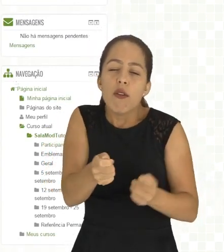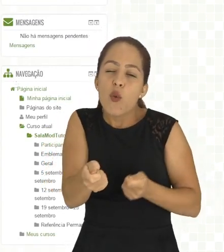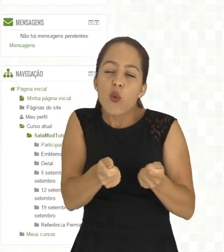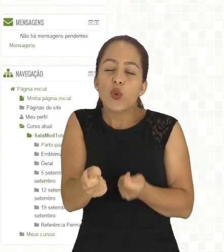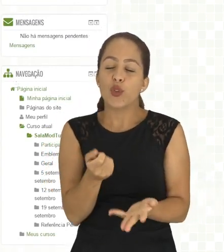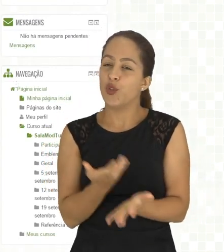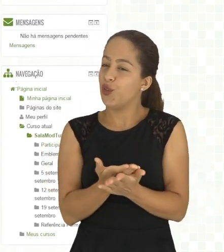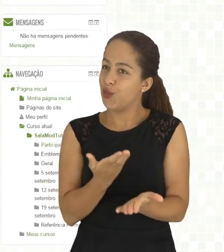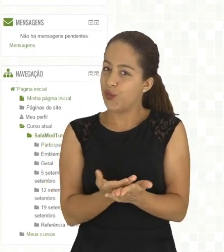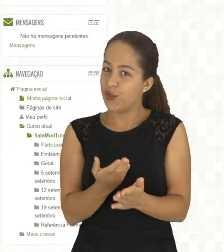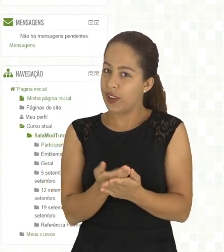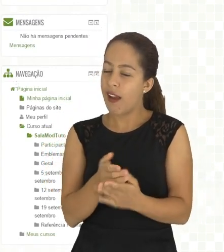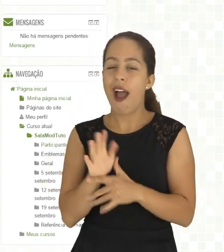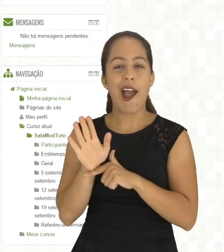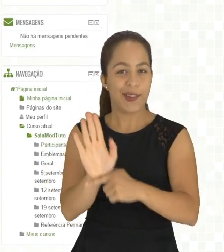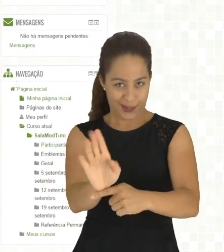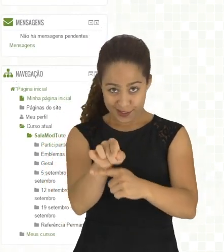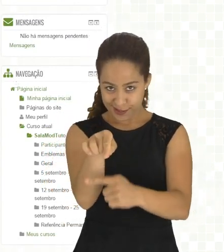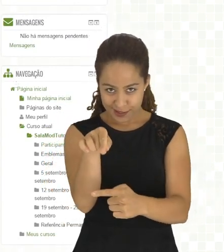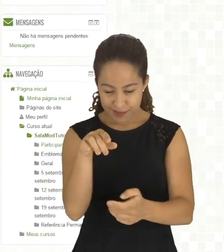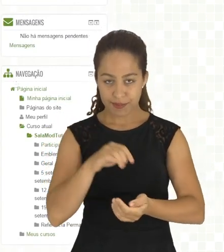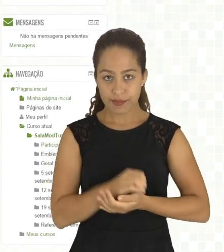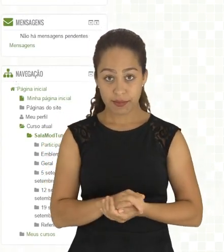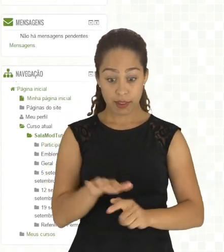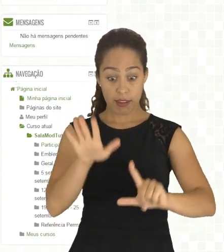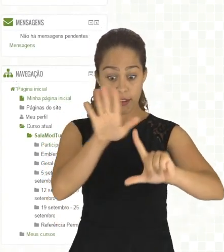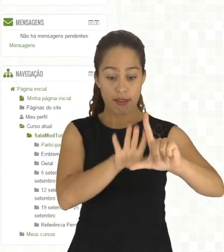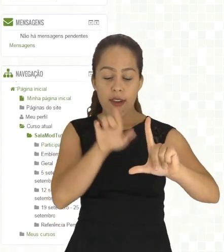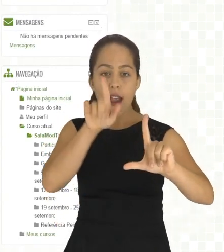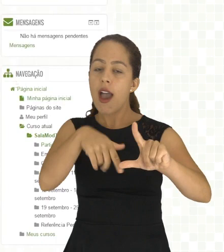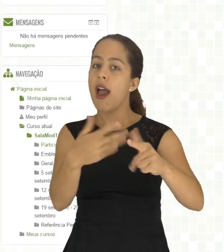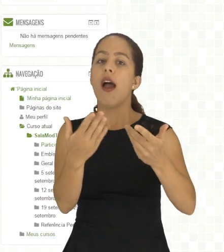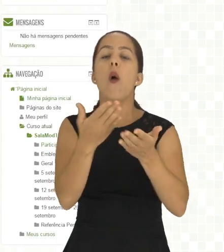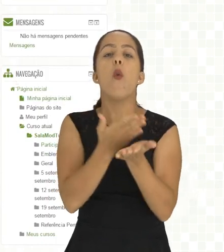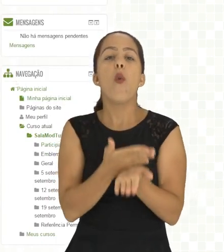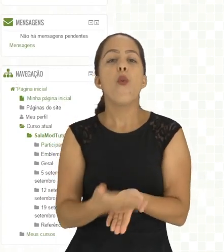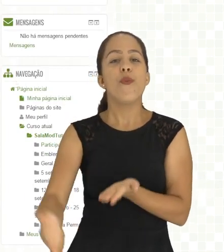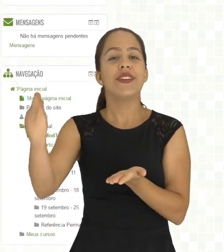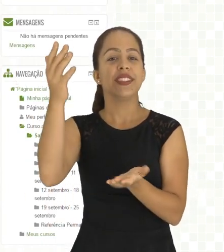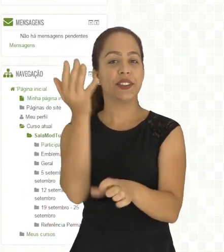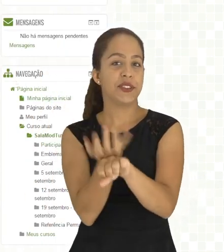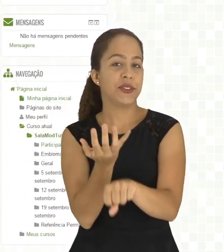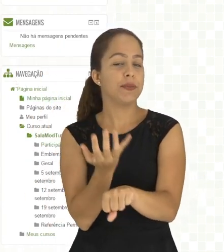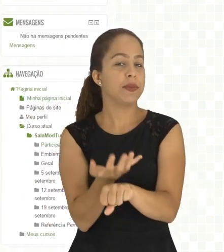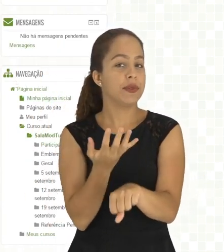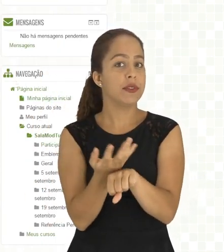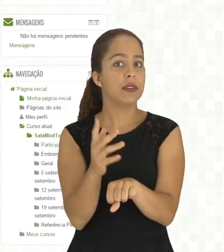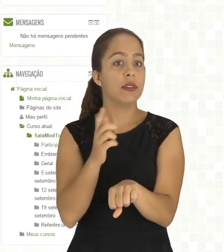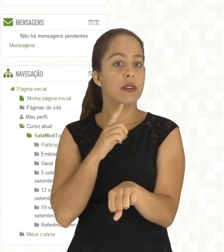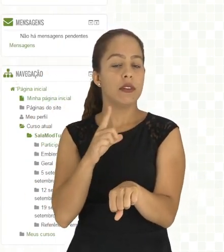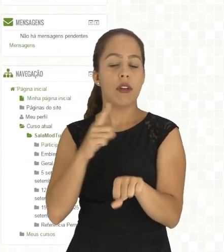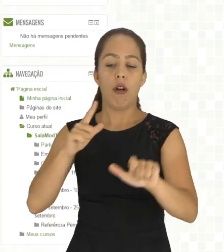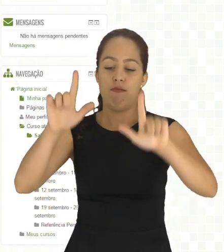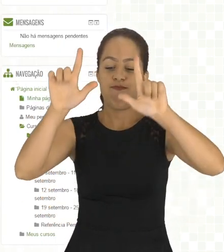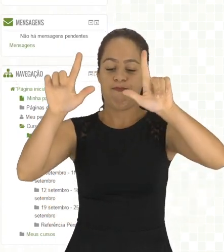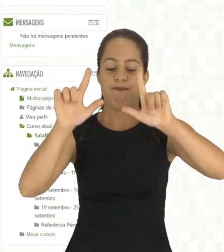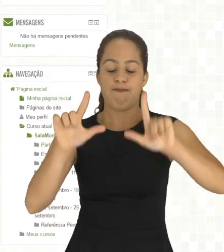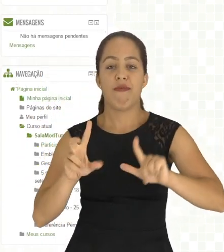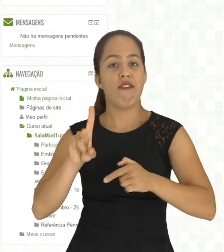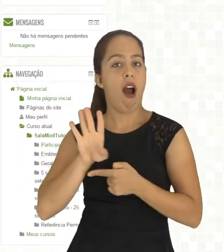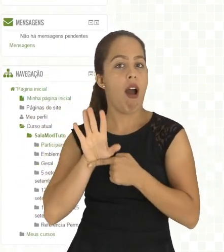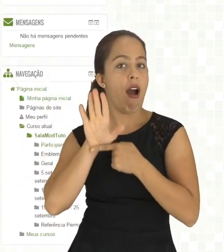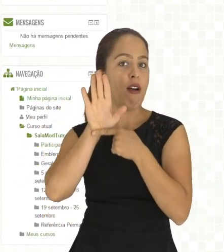estudos a gente está na página inicial de uma disciplina ea coluna do meio tem vários blocos que vão ajudar a gente nesse